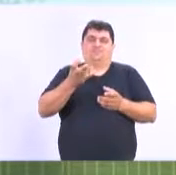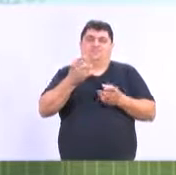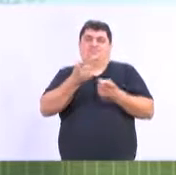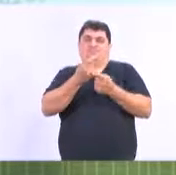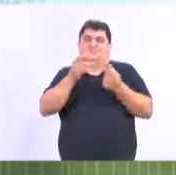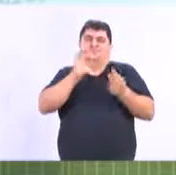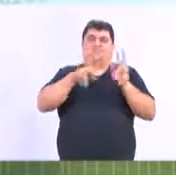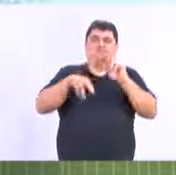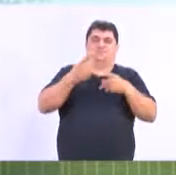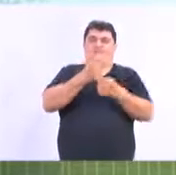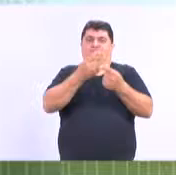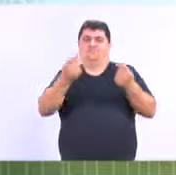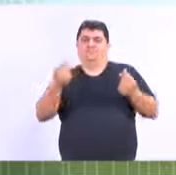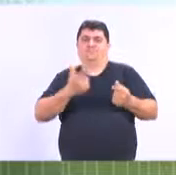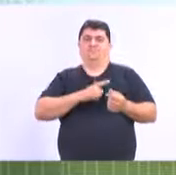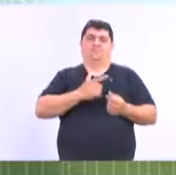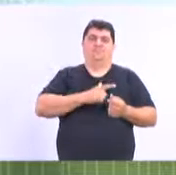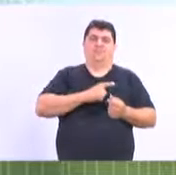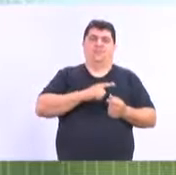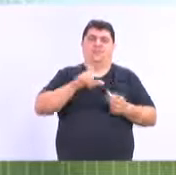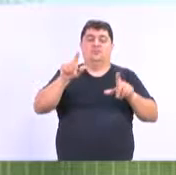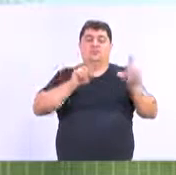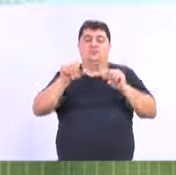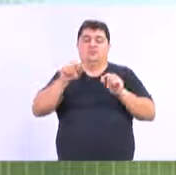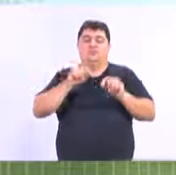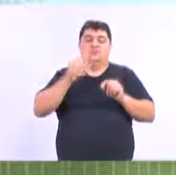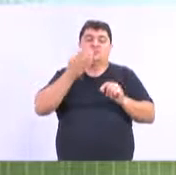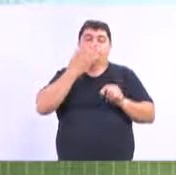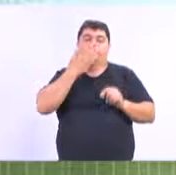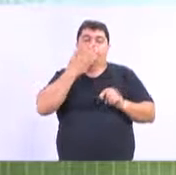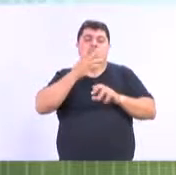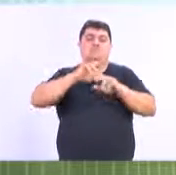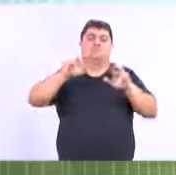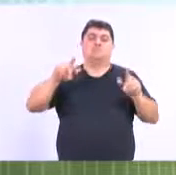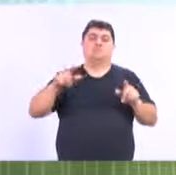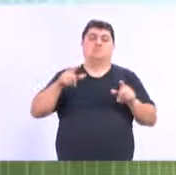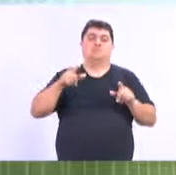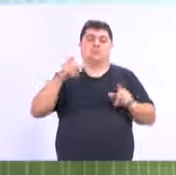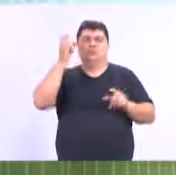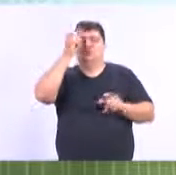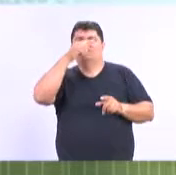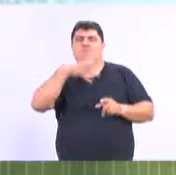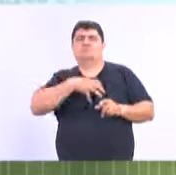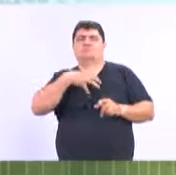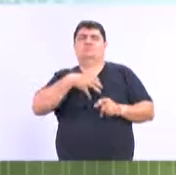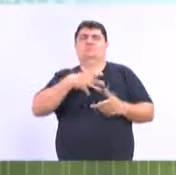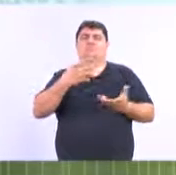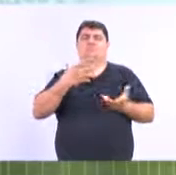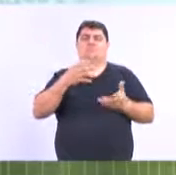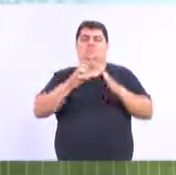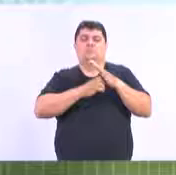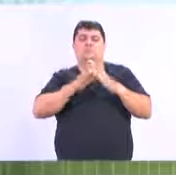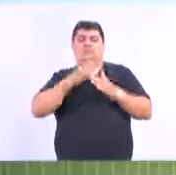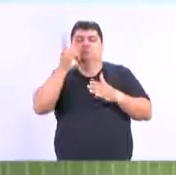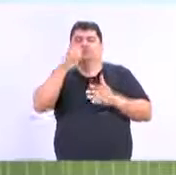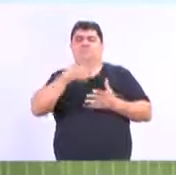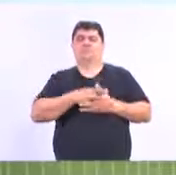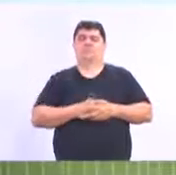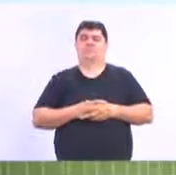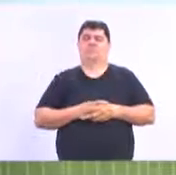financeiro determina também uma certa dificuldade de operação de empresa, de ajuste de